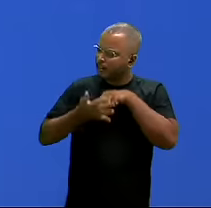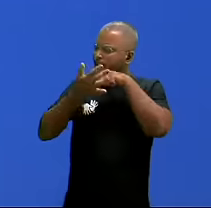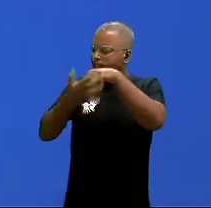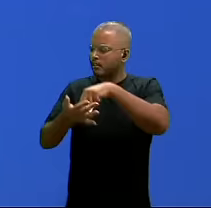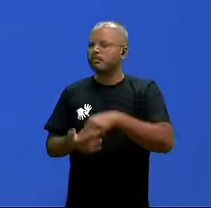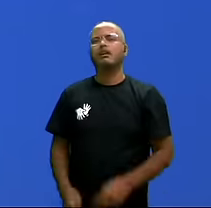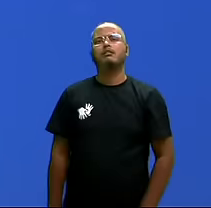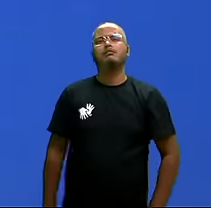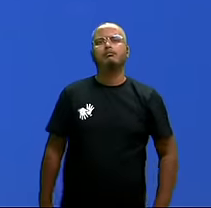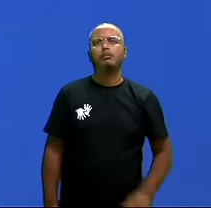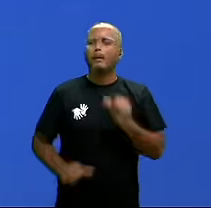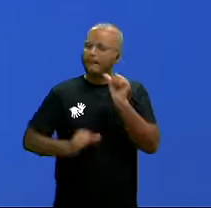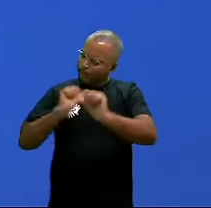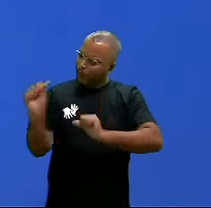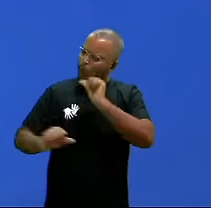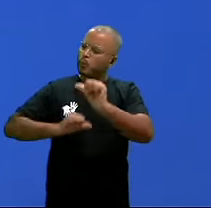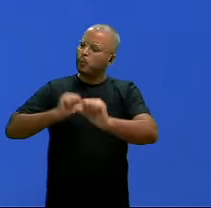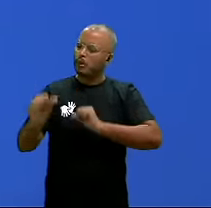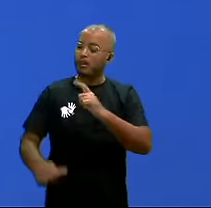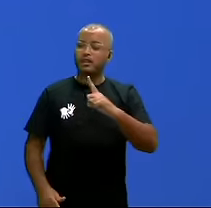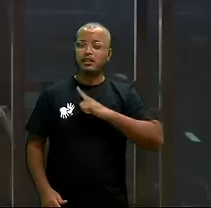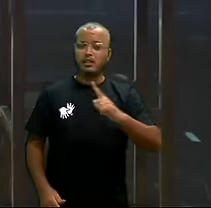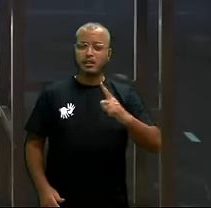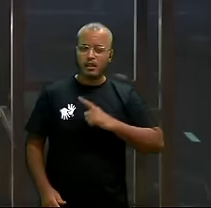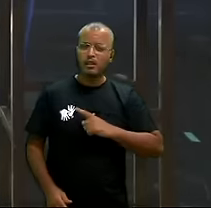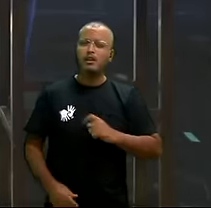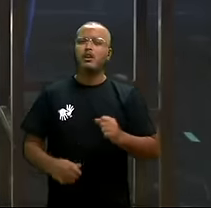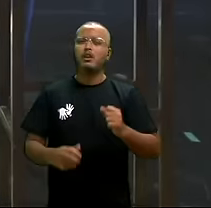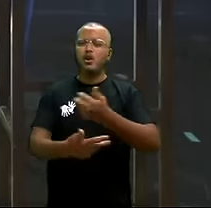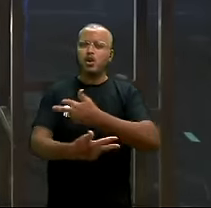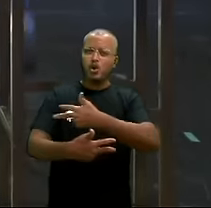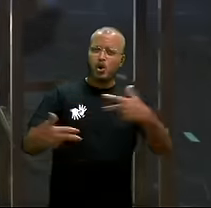recarregar, porque tem muita coisa para você viver.